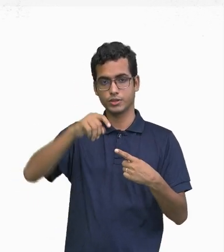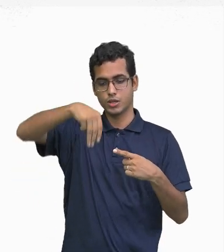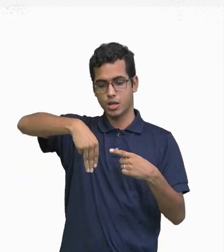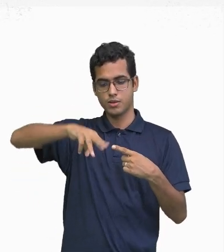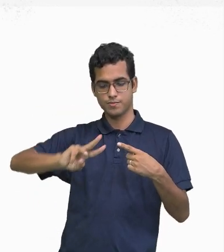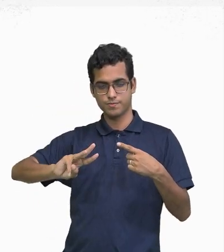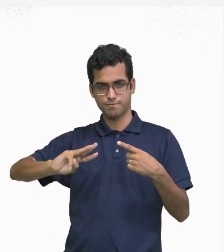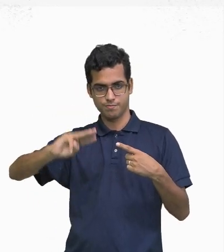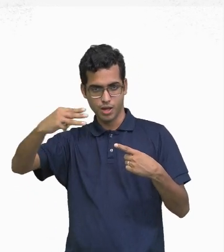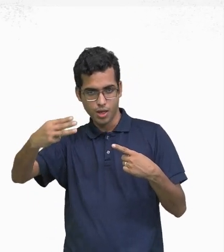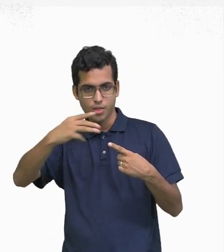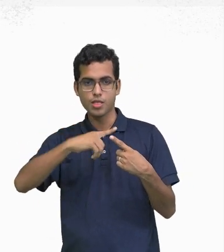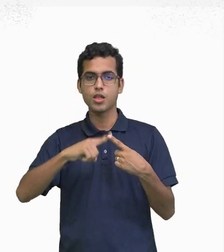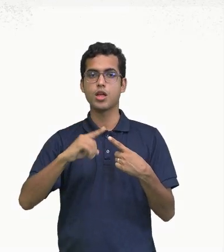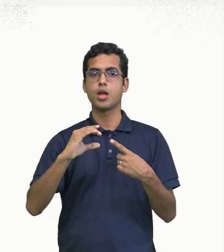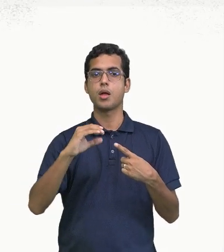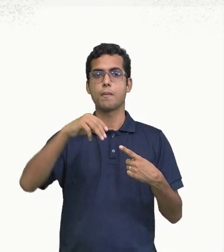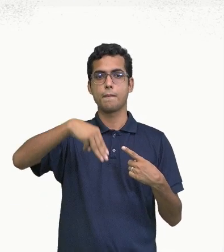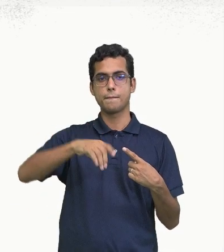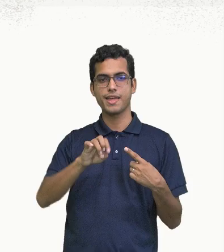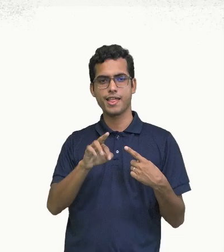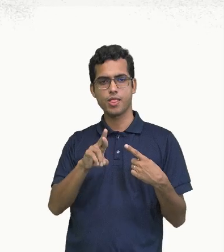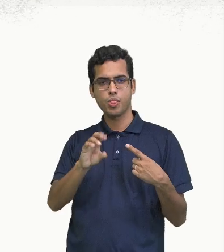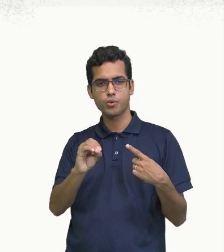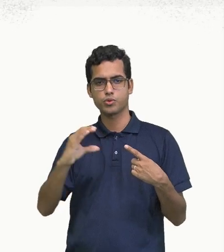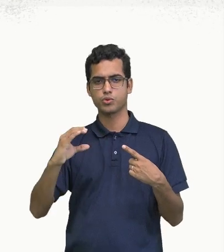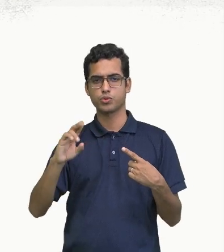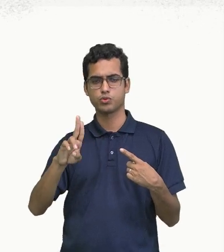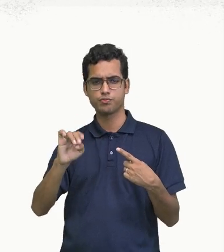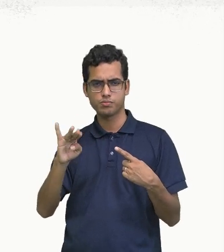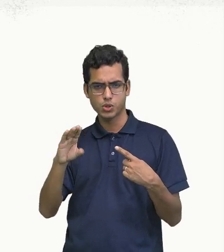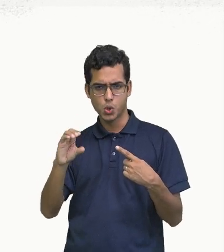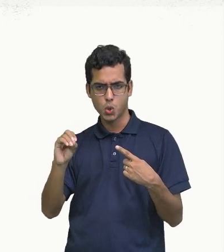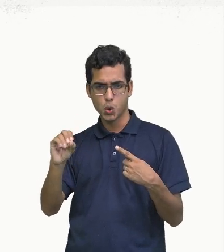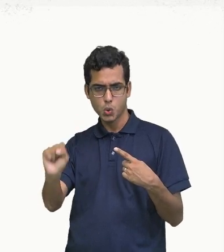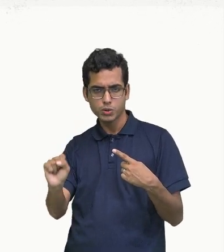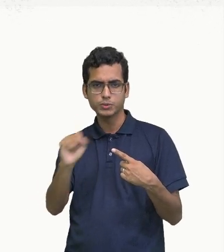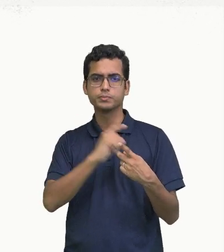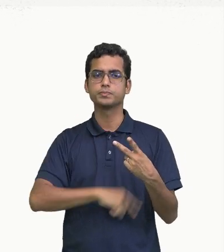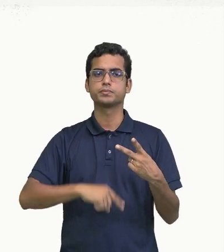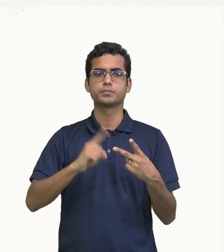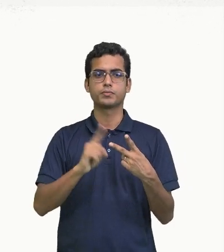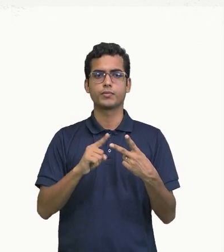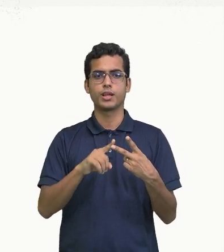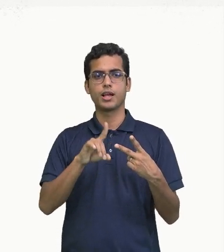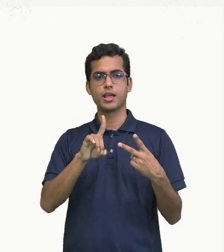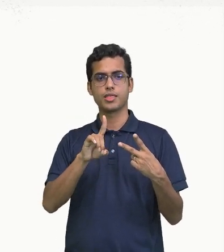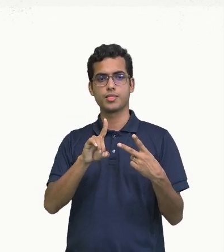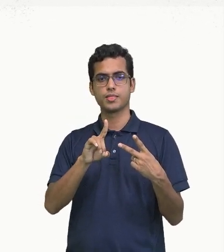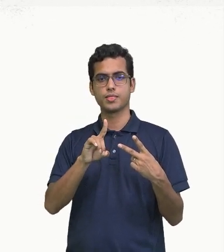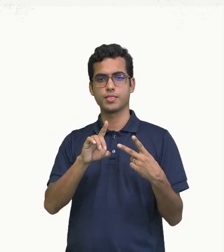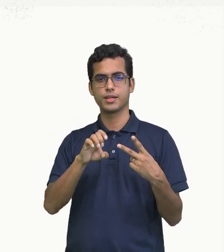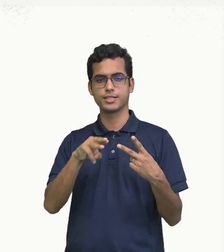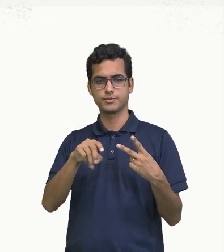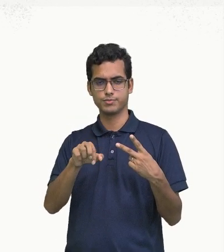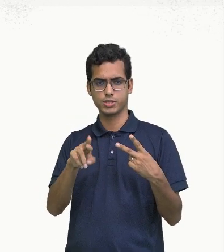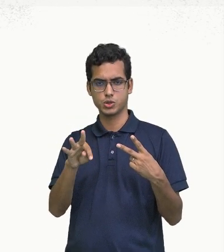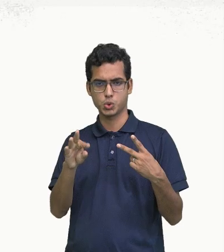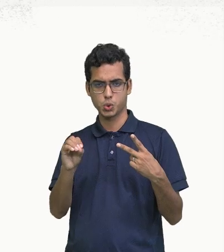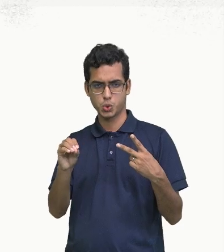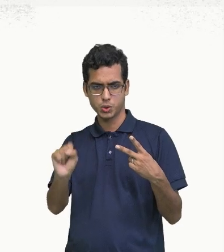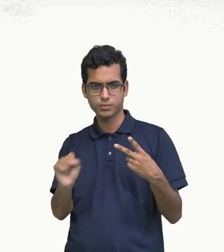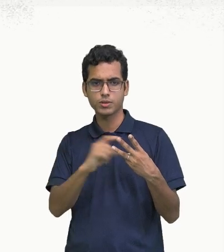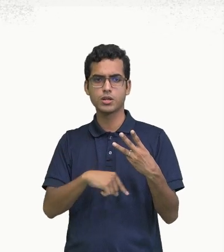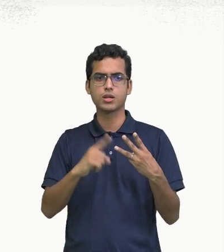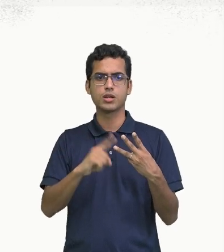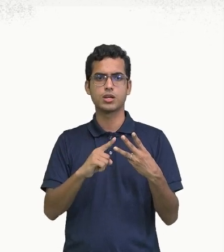vamos embora por partes bem aqui. Volume é o espaço total que qualquer objeto ocupa no mundo,